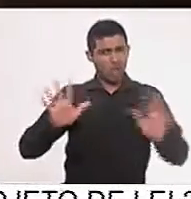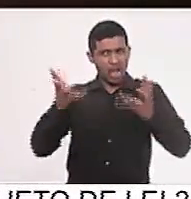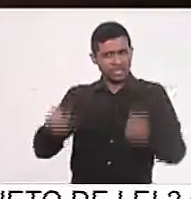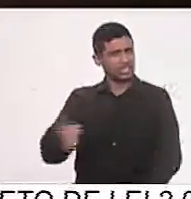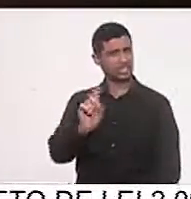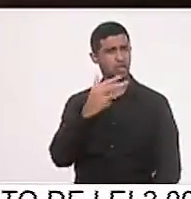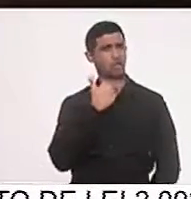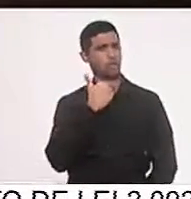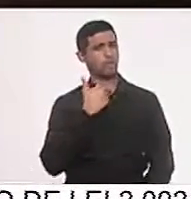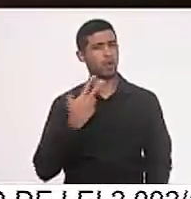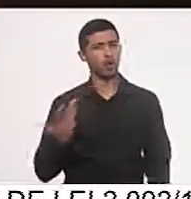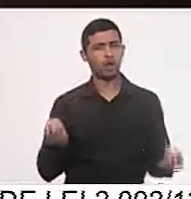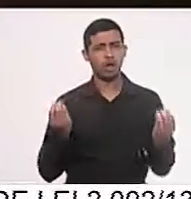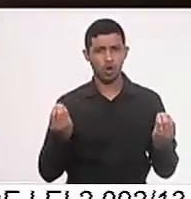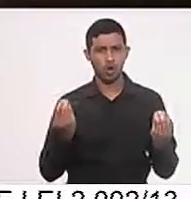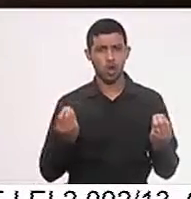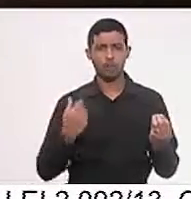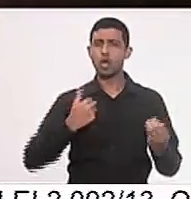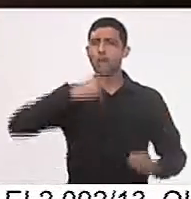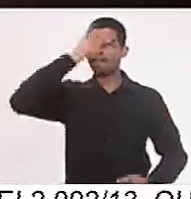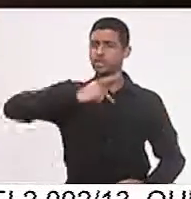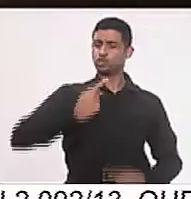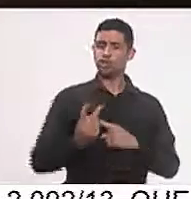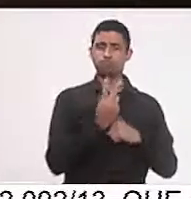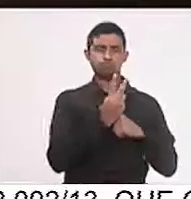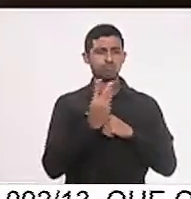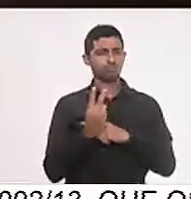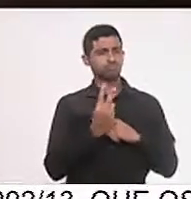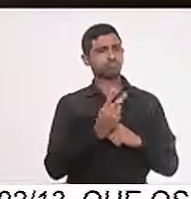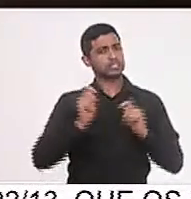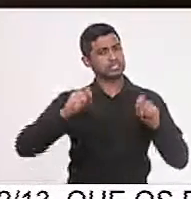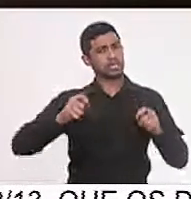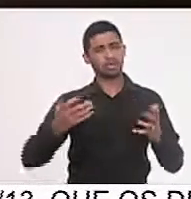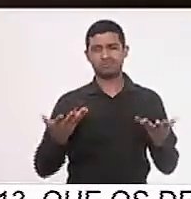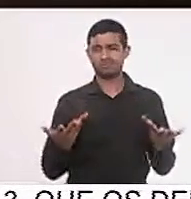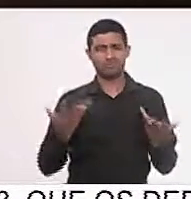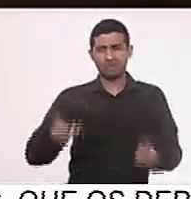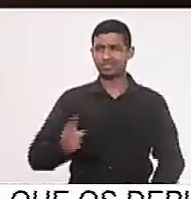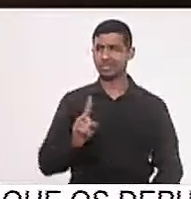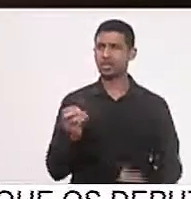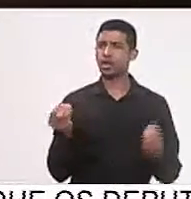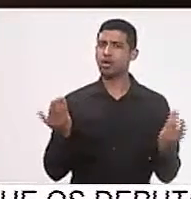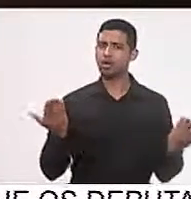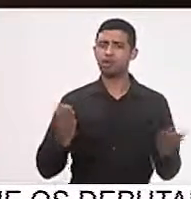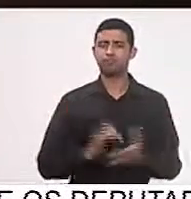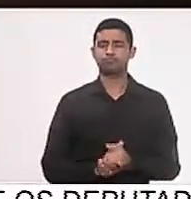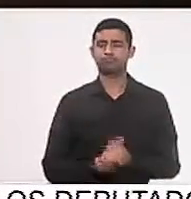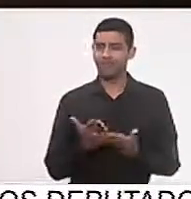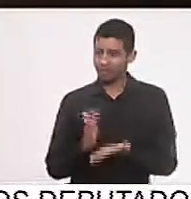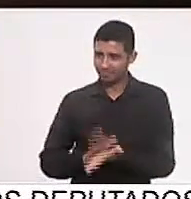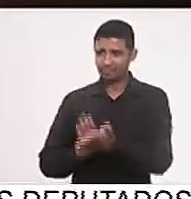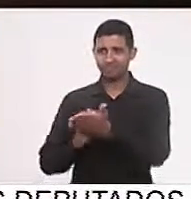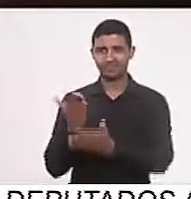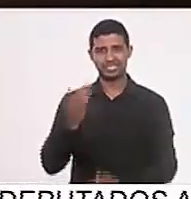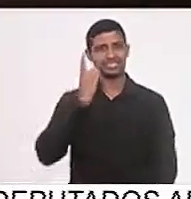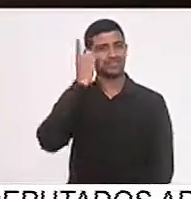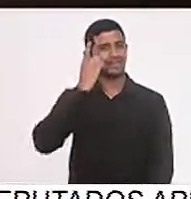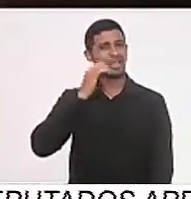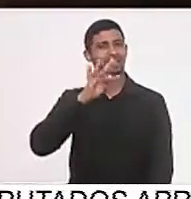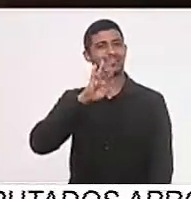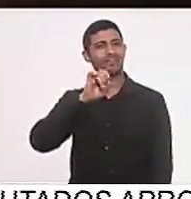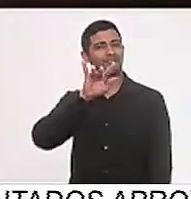o direito à autoproteção muito menos. Então, parabéns, deputado Alexandre